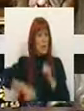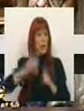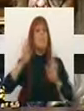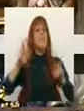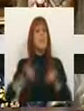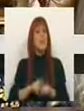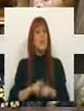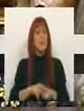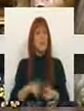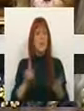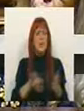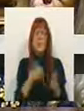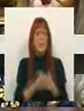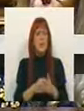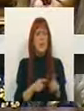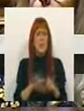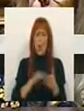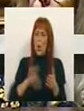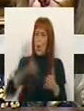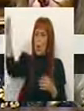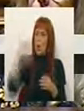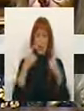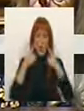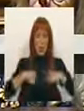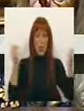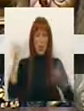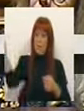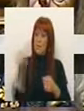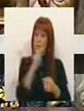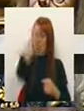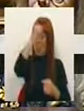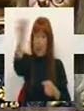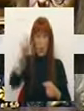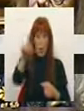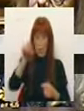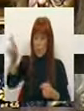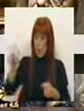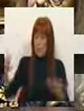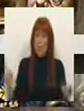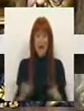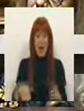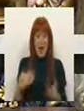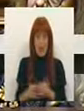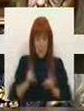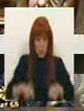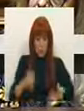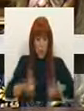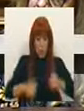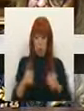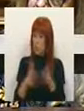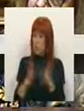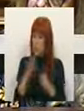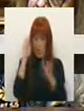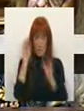devem presidir sempre à contratação pública e ao recrutamento e seleção. Até ao lançamento deste concurso, todos